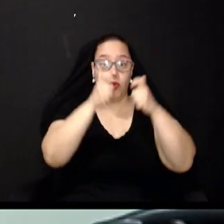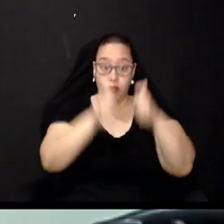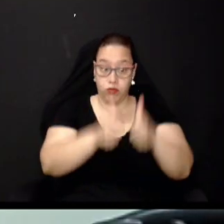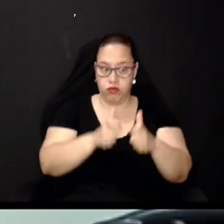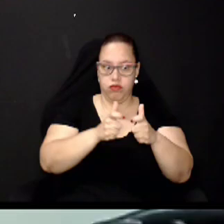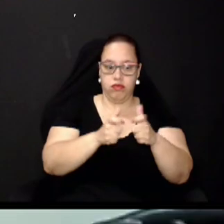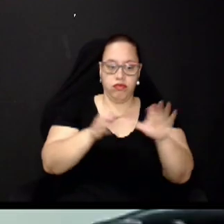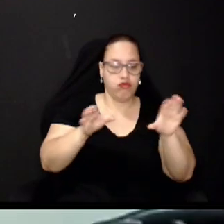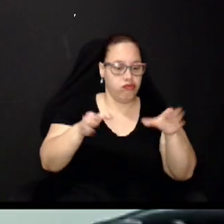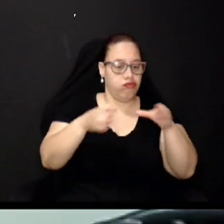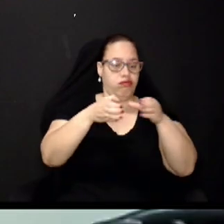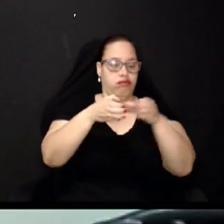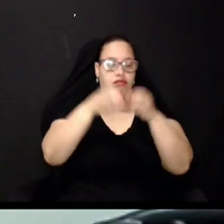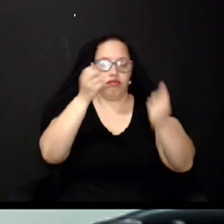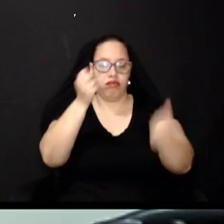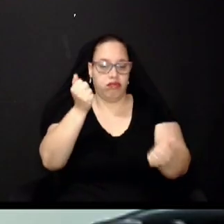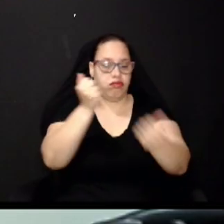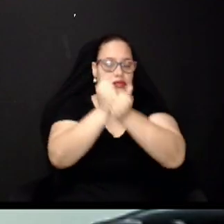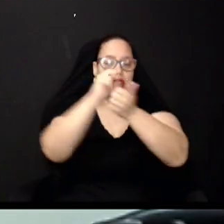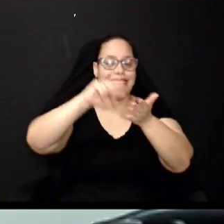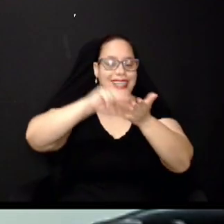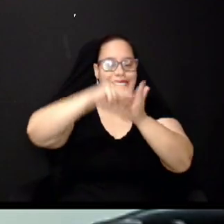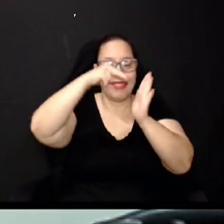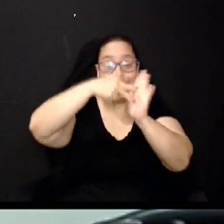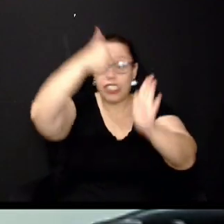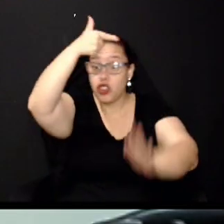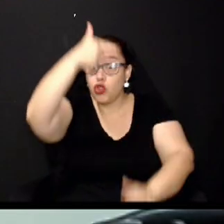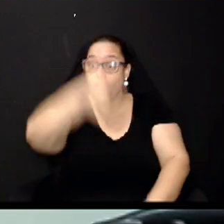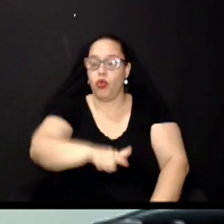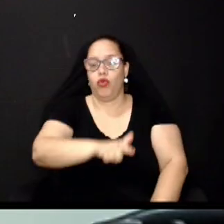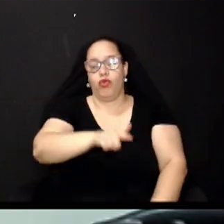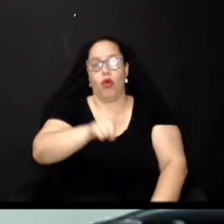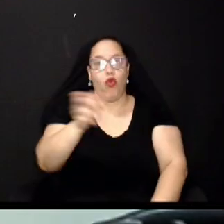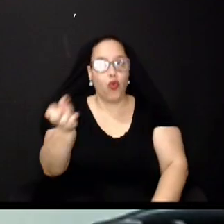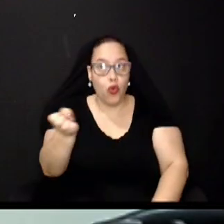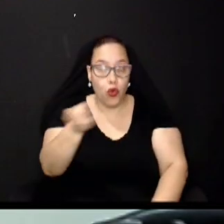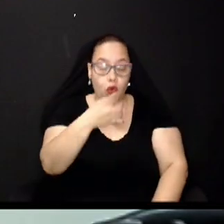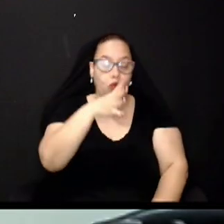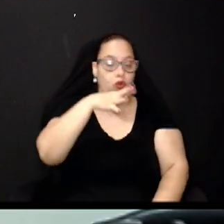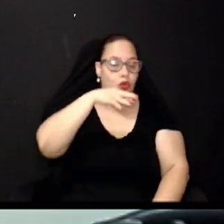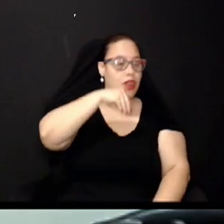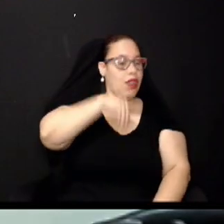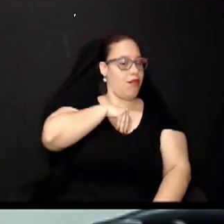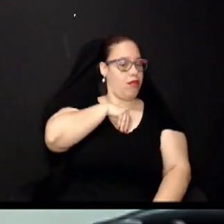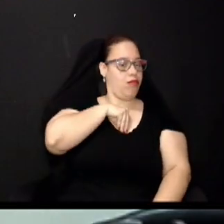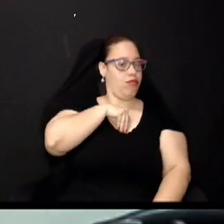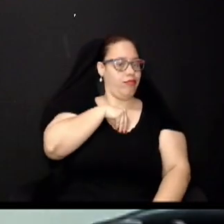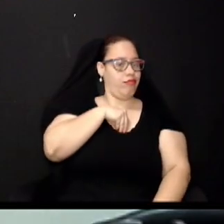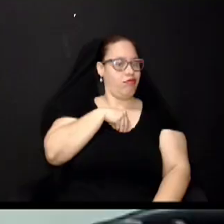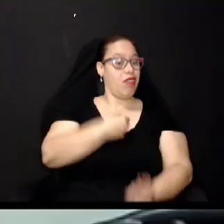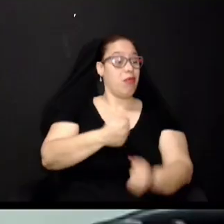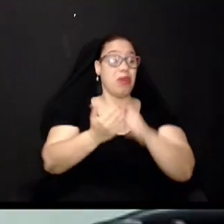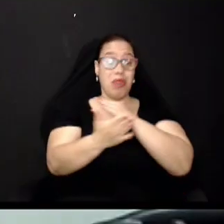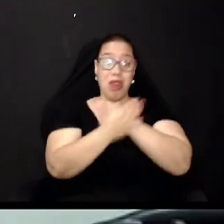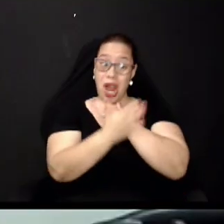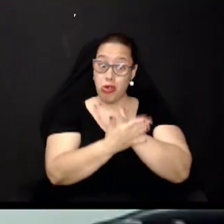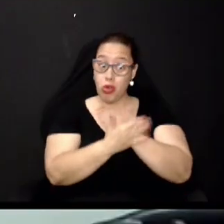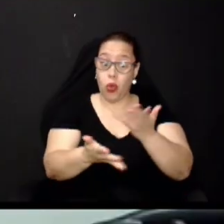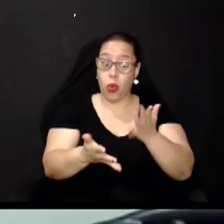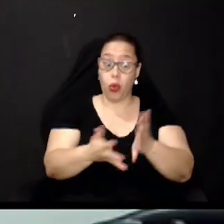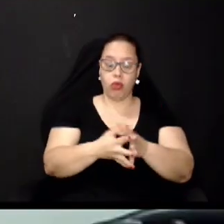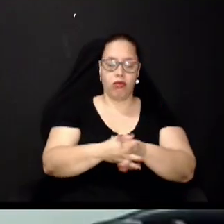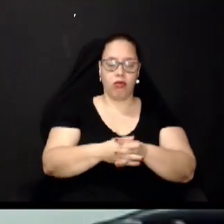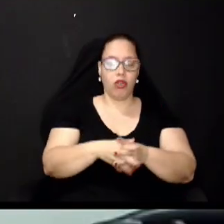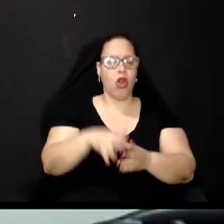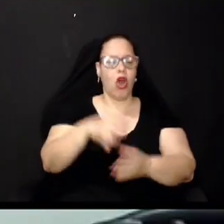precisamos ressignificar dentro da gente. Nós precisamos de ajuda, nós precisamos de autoconhecimento,